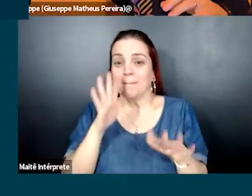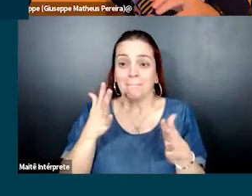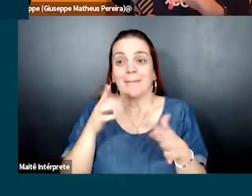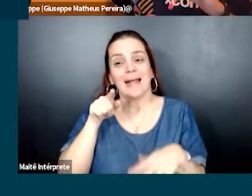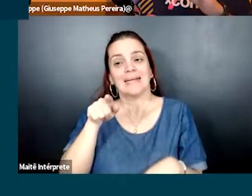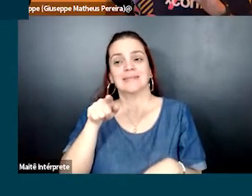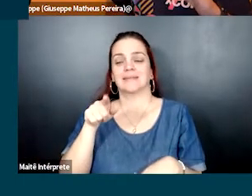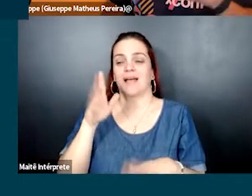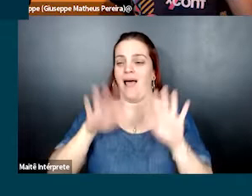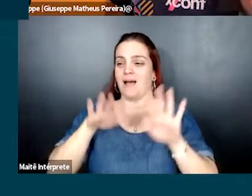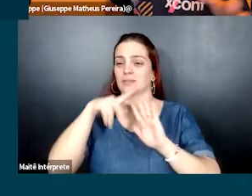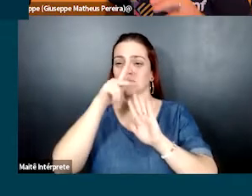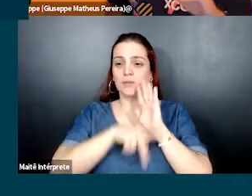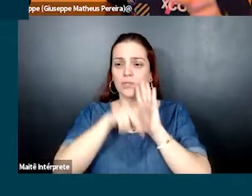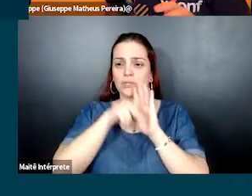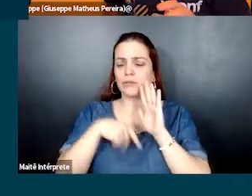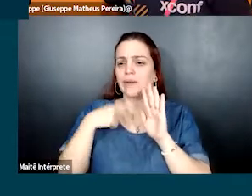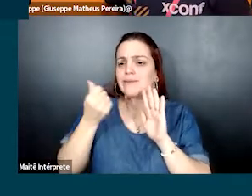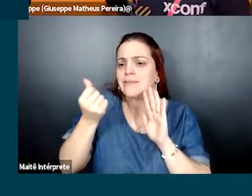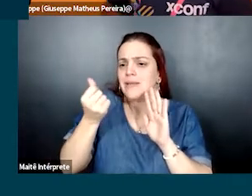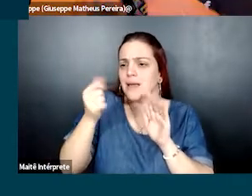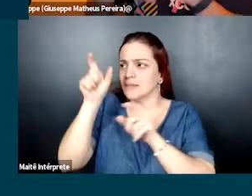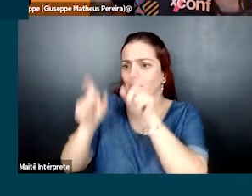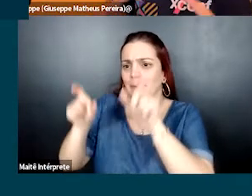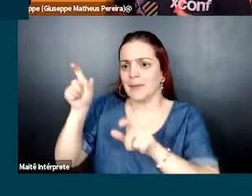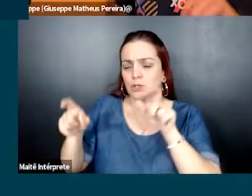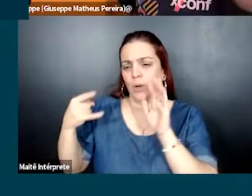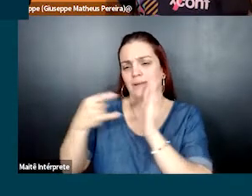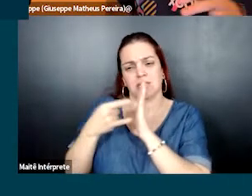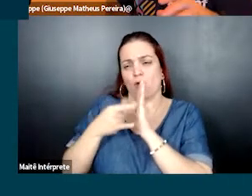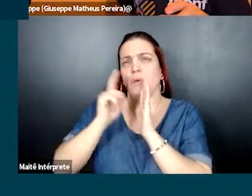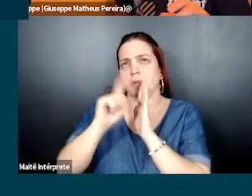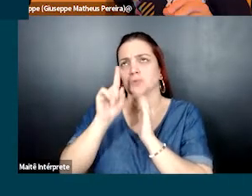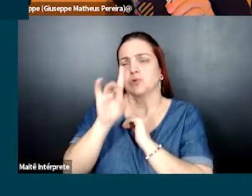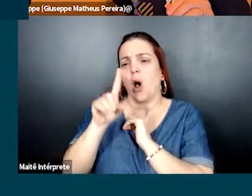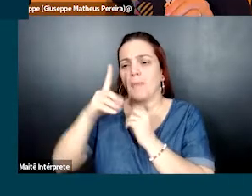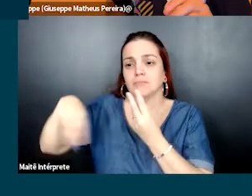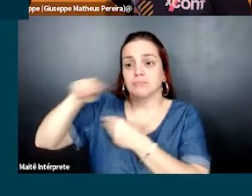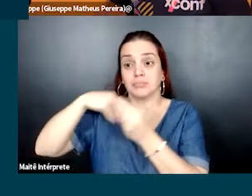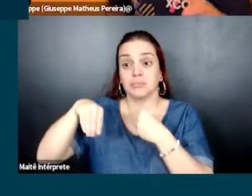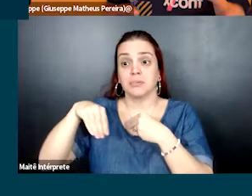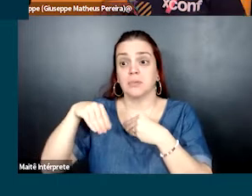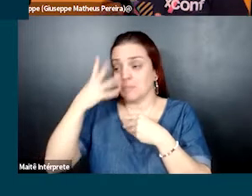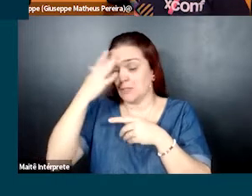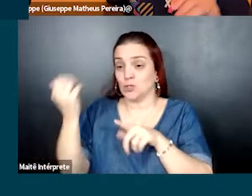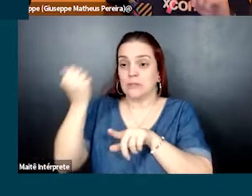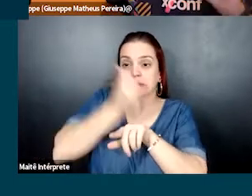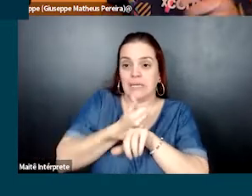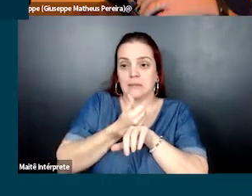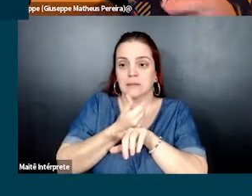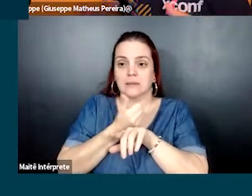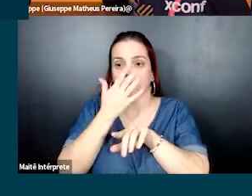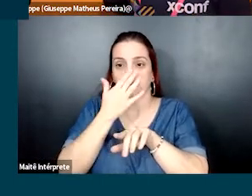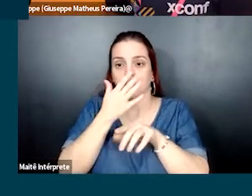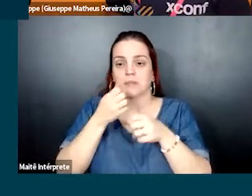projeto aonde tem ali 6 desenvolvedores, né, 6 pessoas, né, não só desenvolvedor, andando nessa estrada e